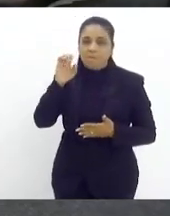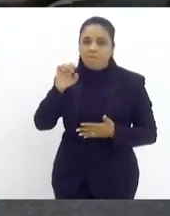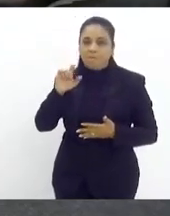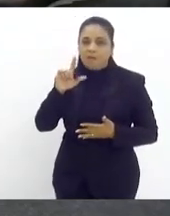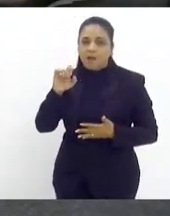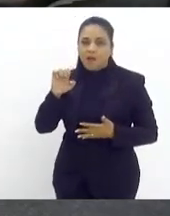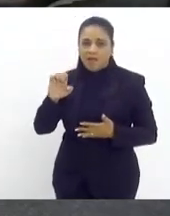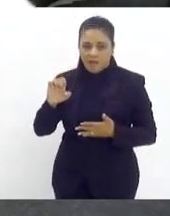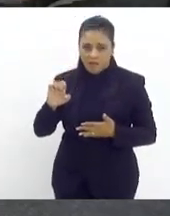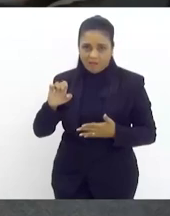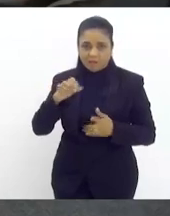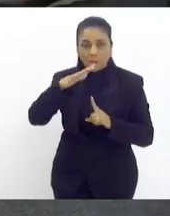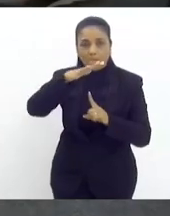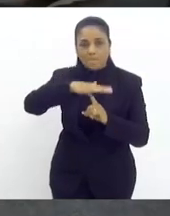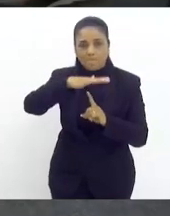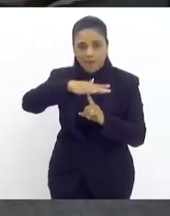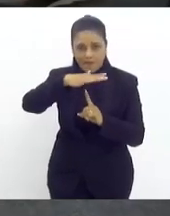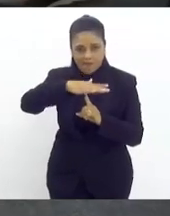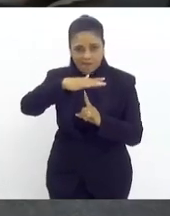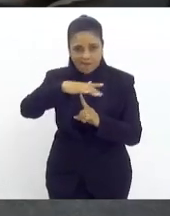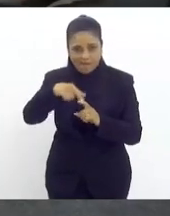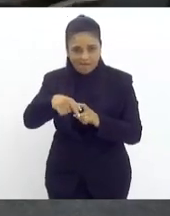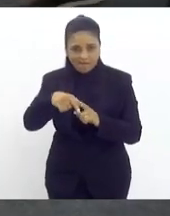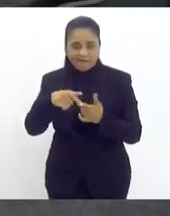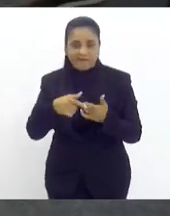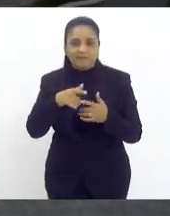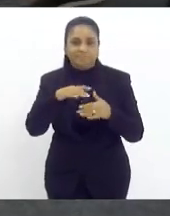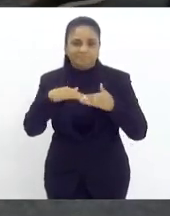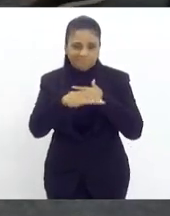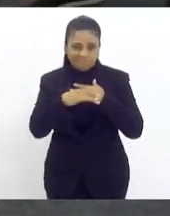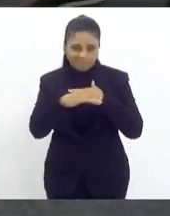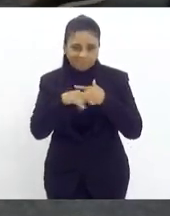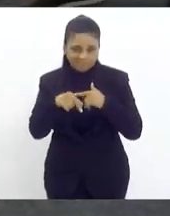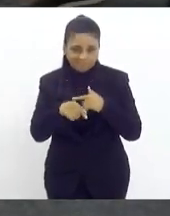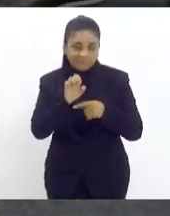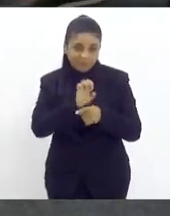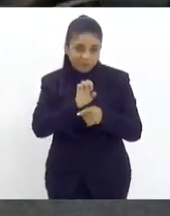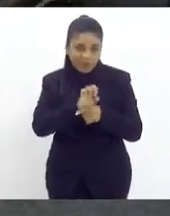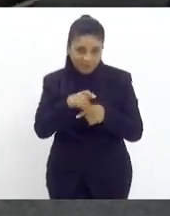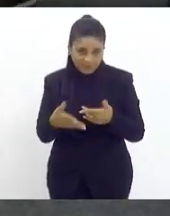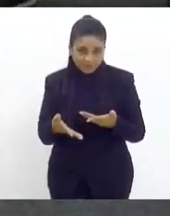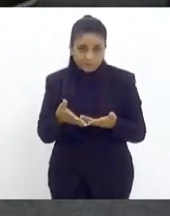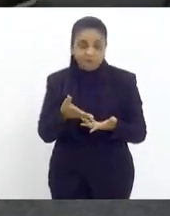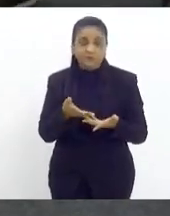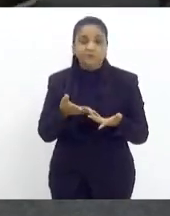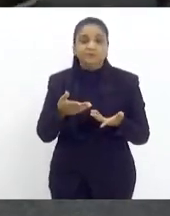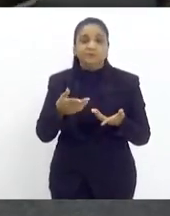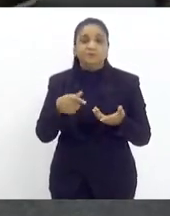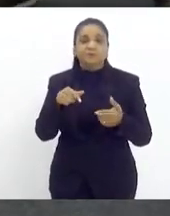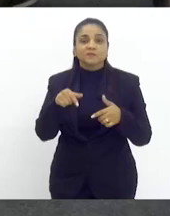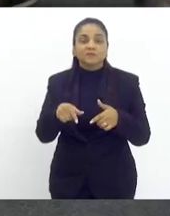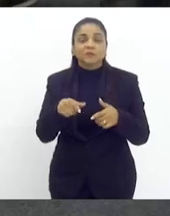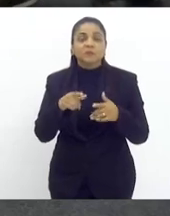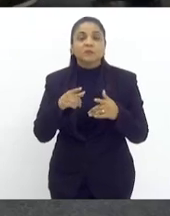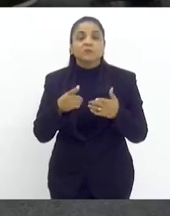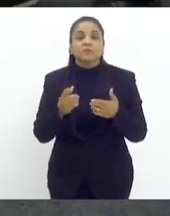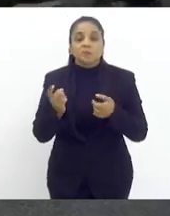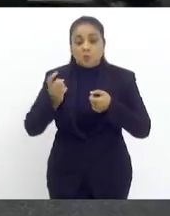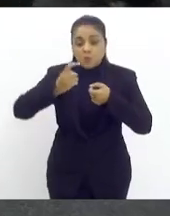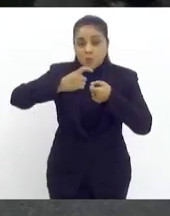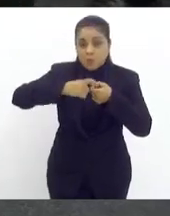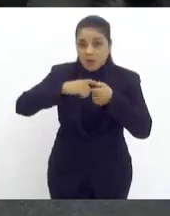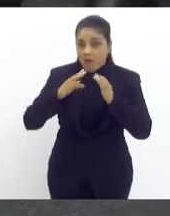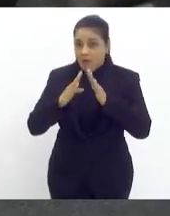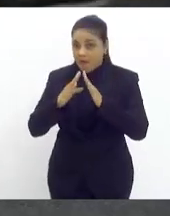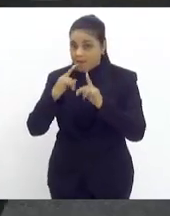presidente de uma convenção ligada à igreja em Belém do Pará e eu estou trazendo aqui um